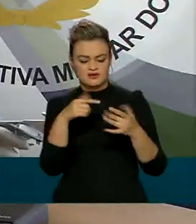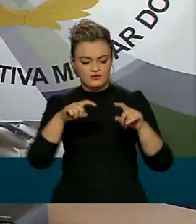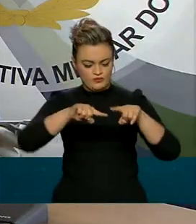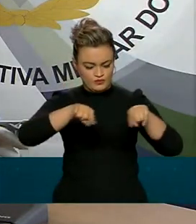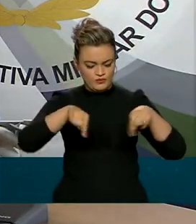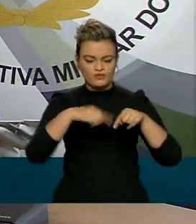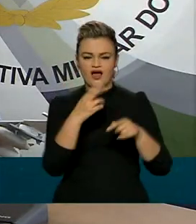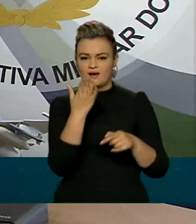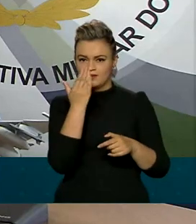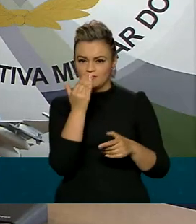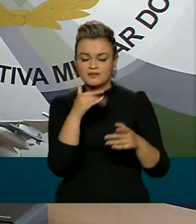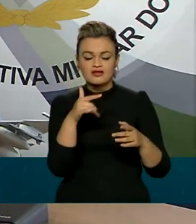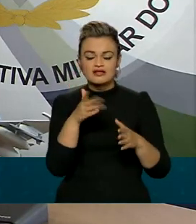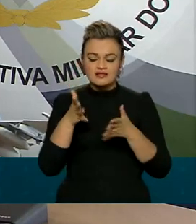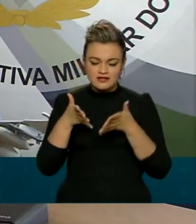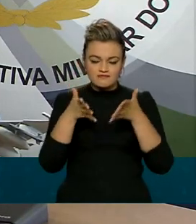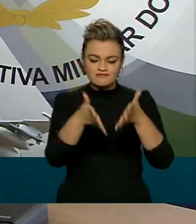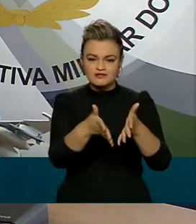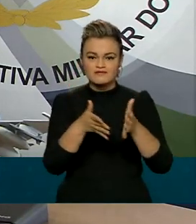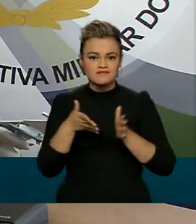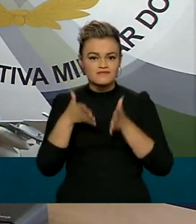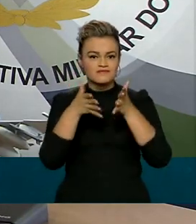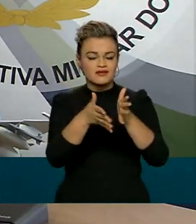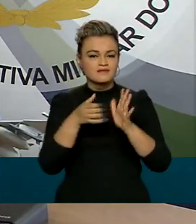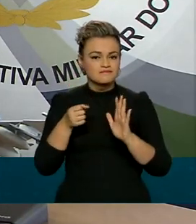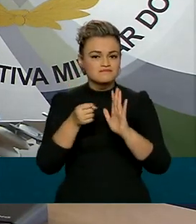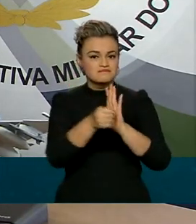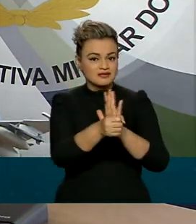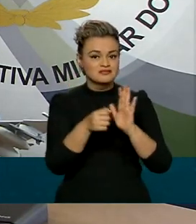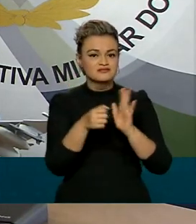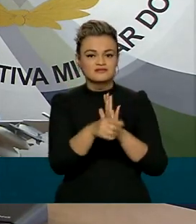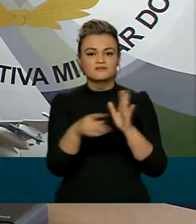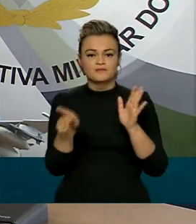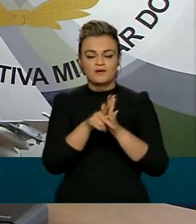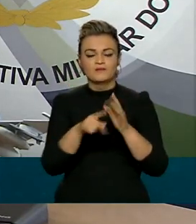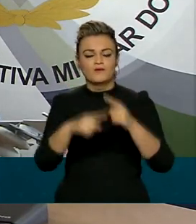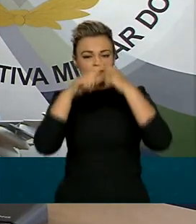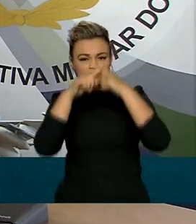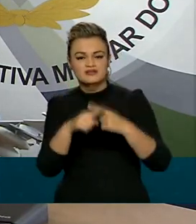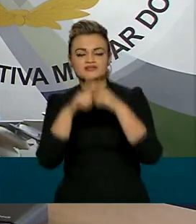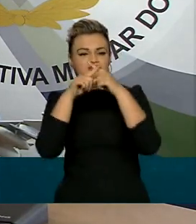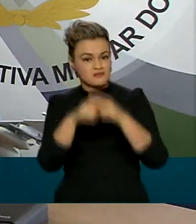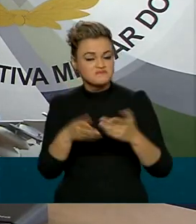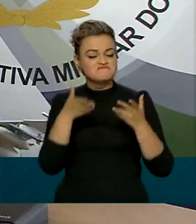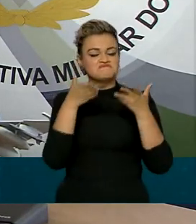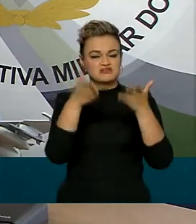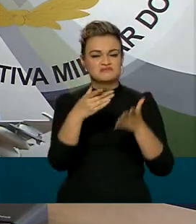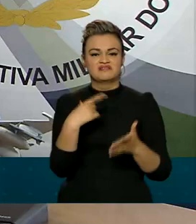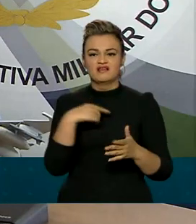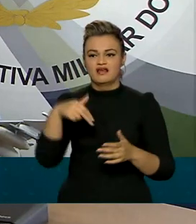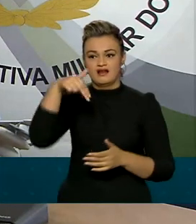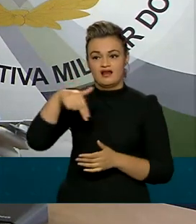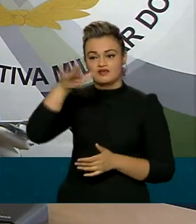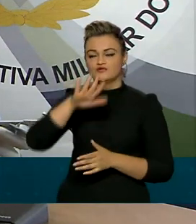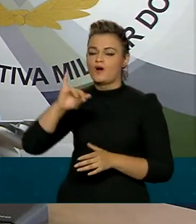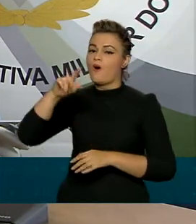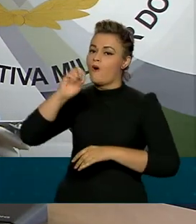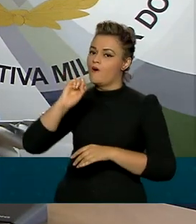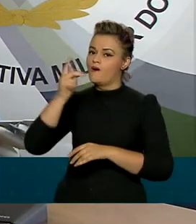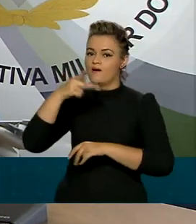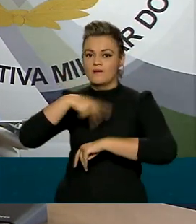e também vai ter a oportunidade de, se encaixando no calendário que nós temos de competições, participar de competições nacionais e